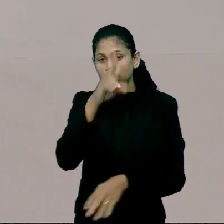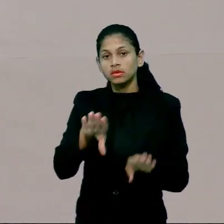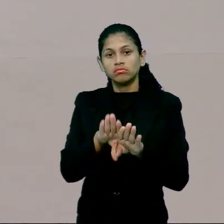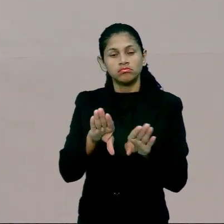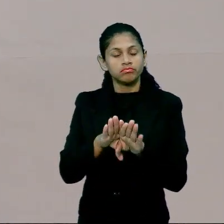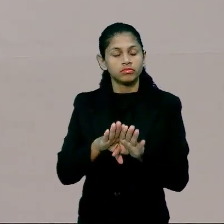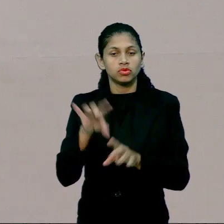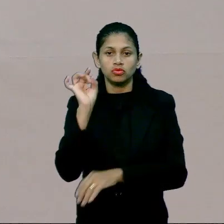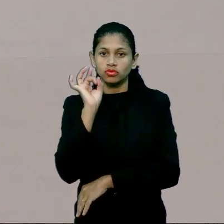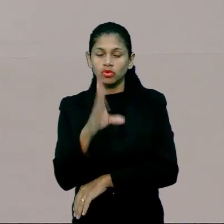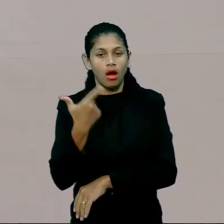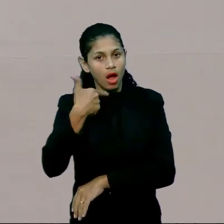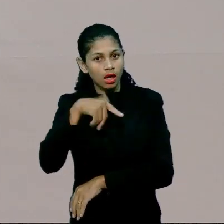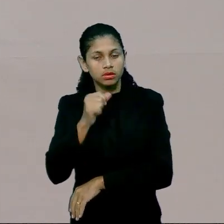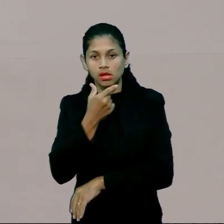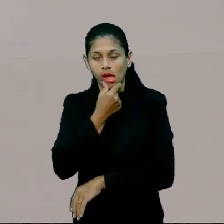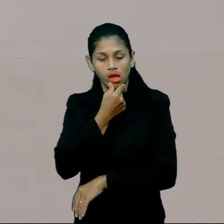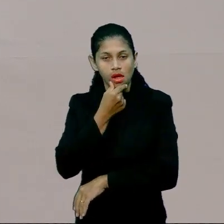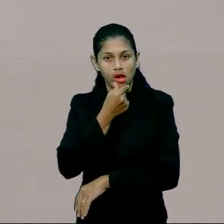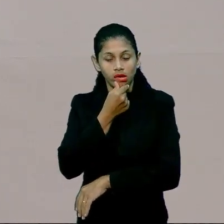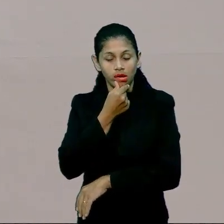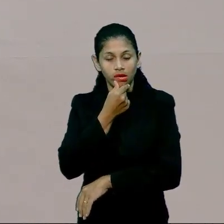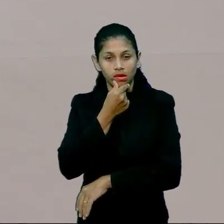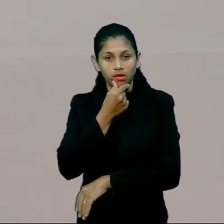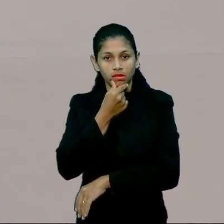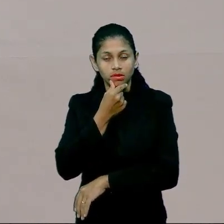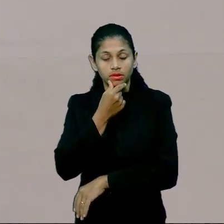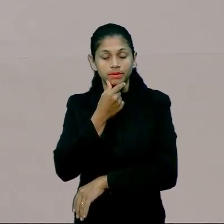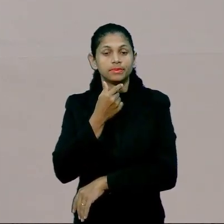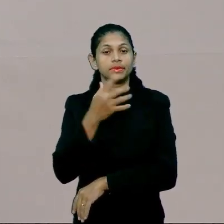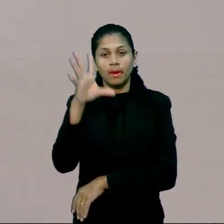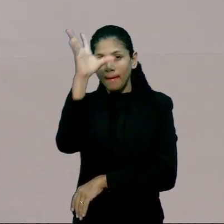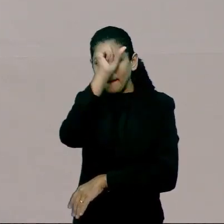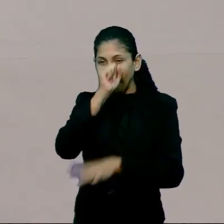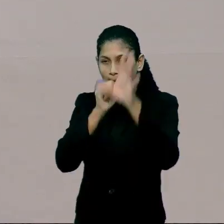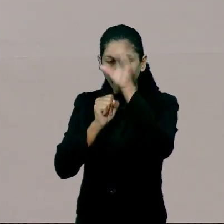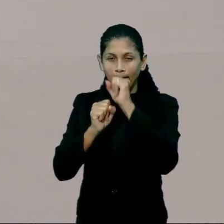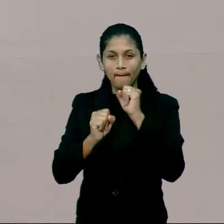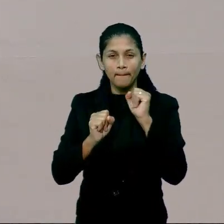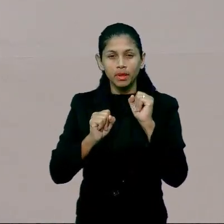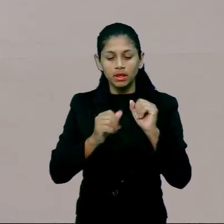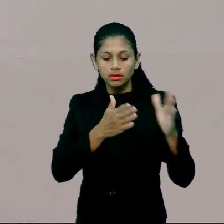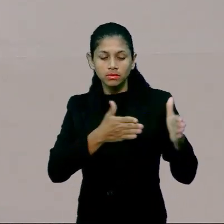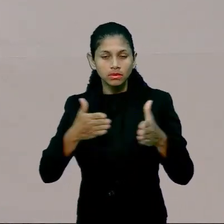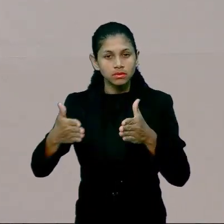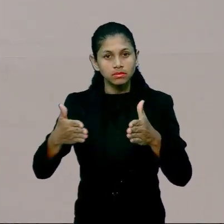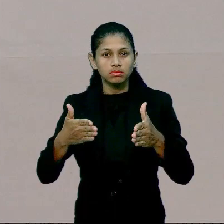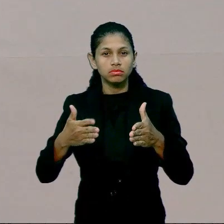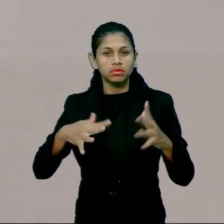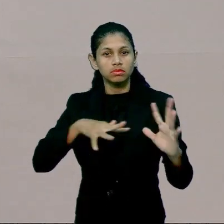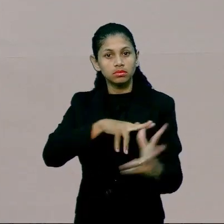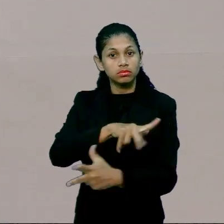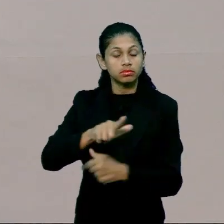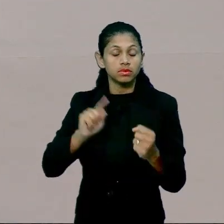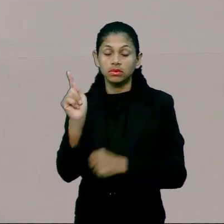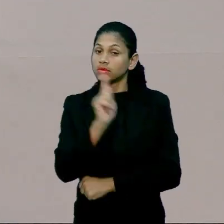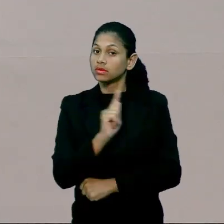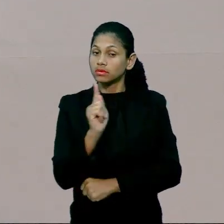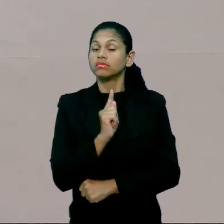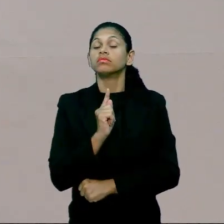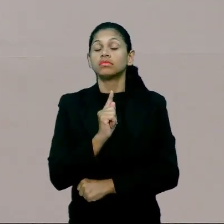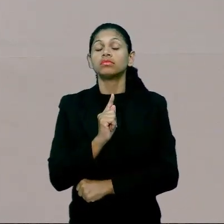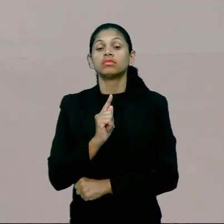não é somente a língua inglesa que as pessoas aprendem nesse processo de globalização, ok? O contrário também